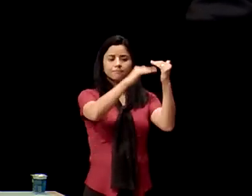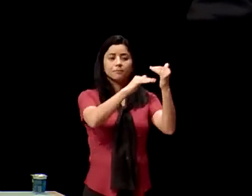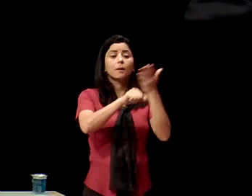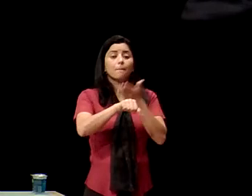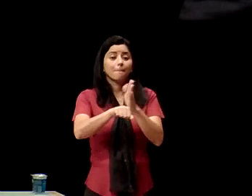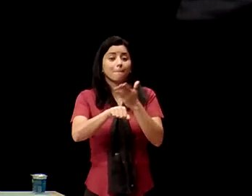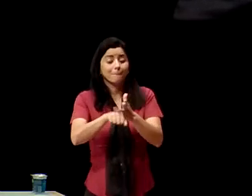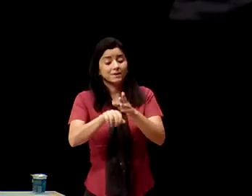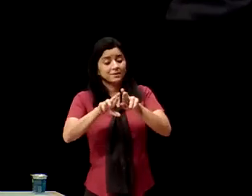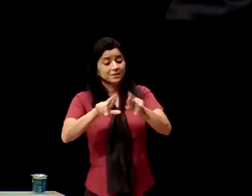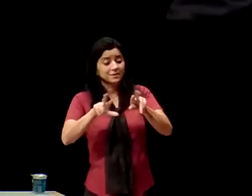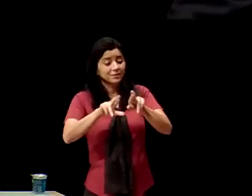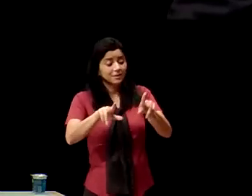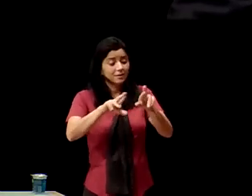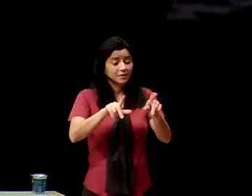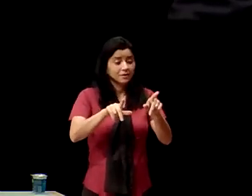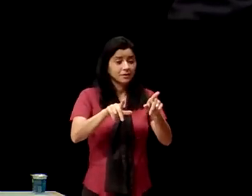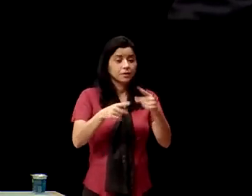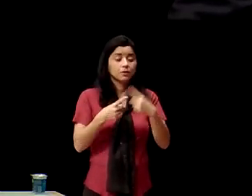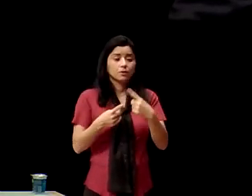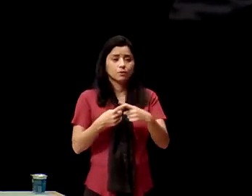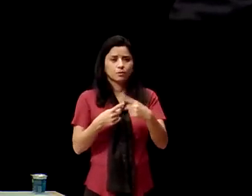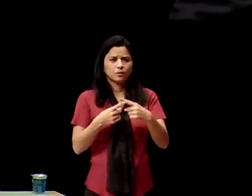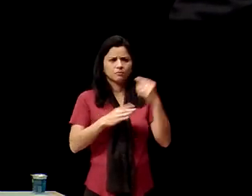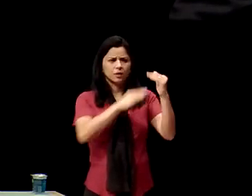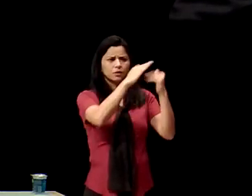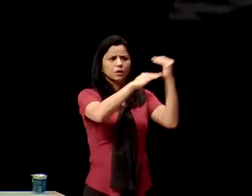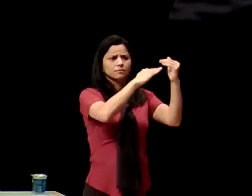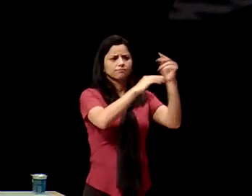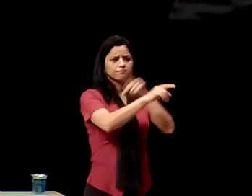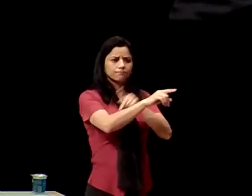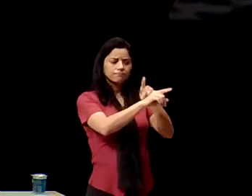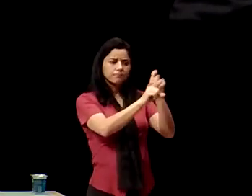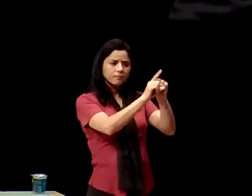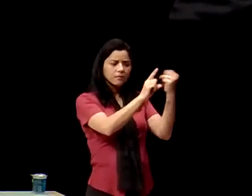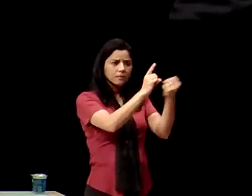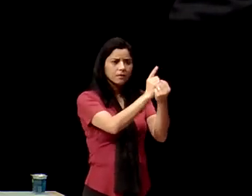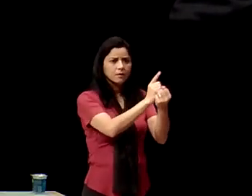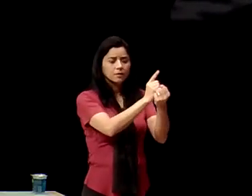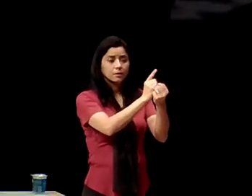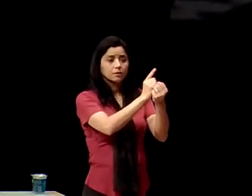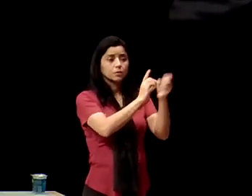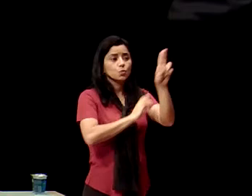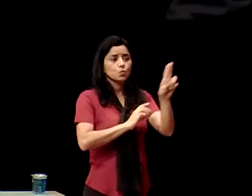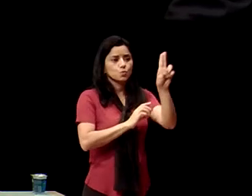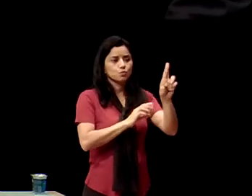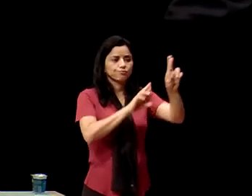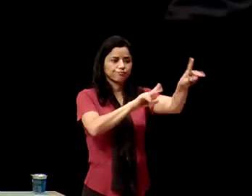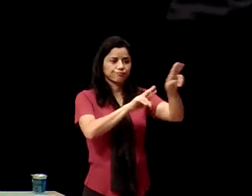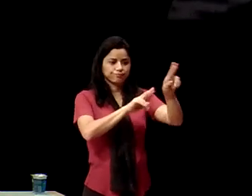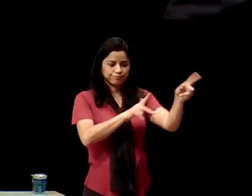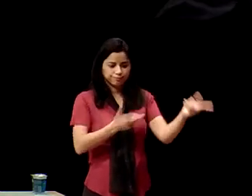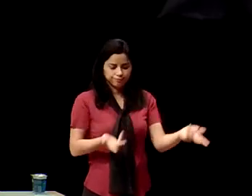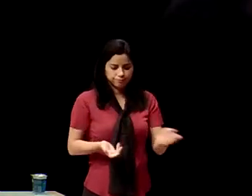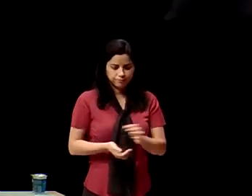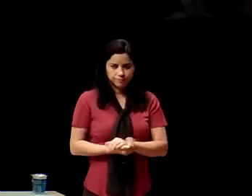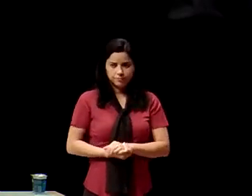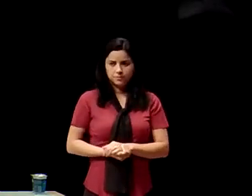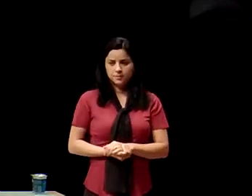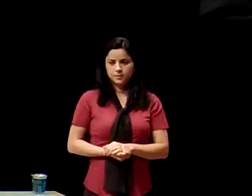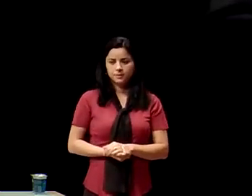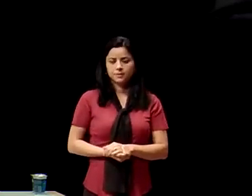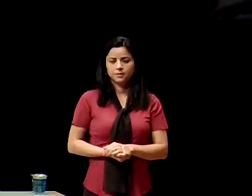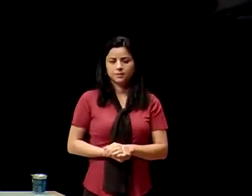práticas diferentes para o desenvolvimento desta pedagogia social e para o seu uso. In Germany,